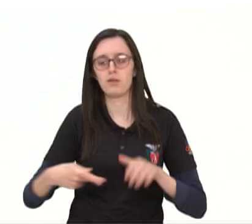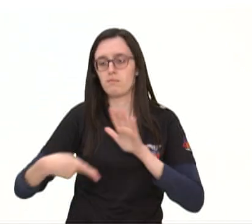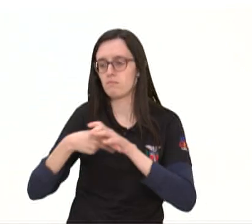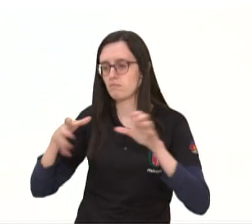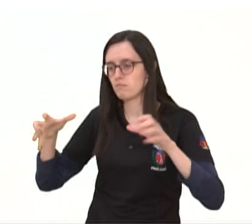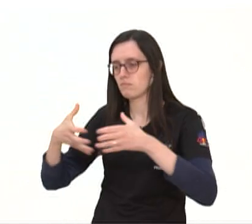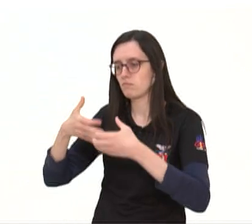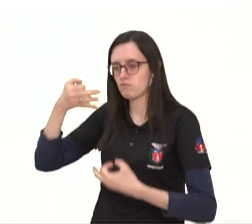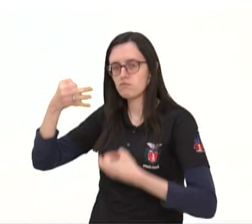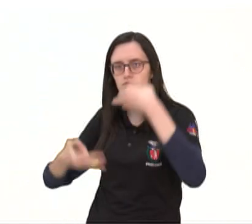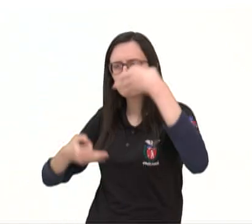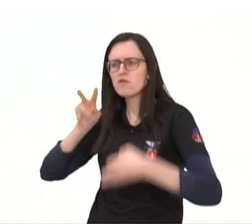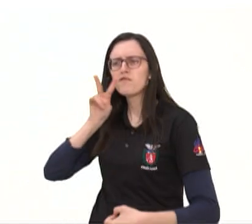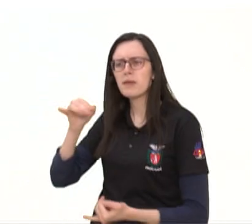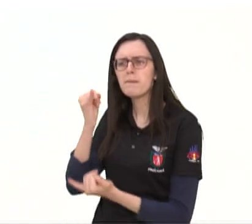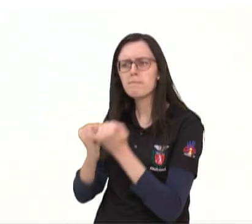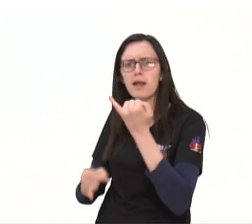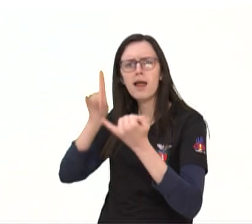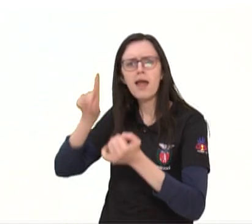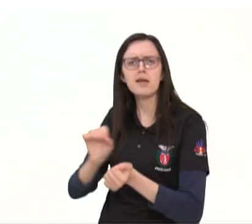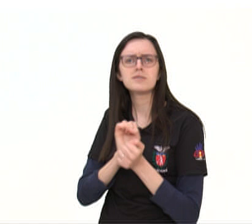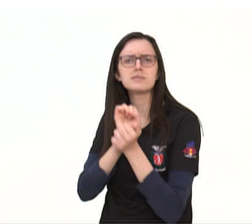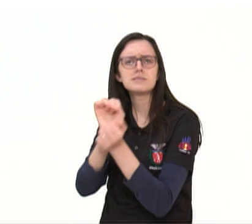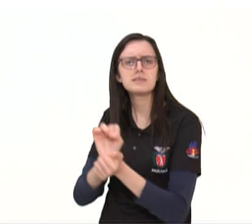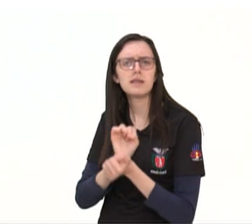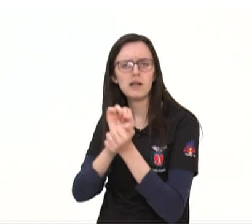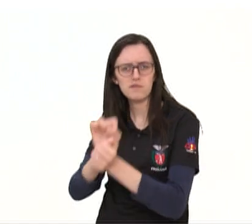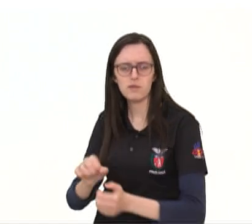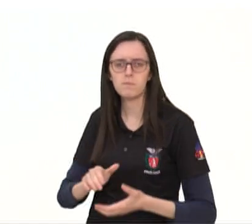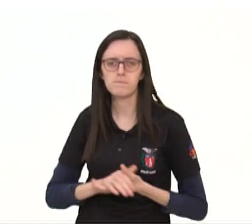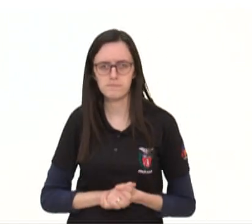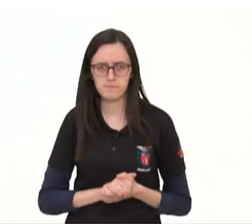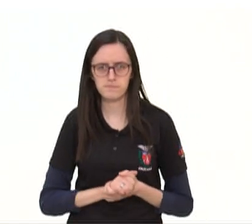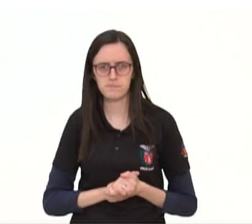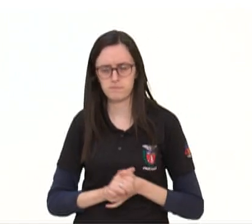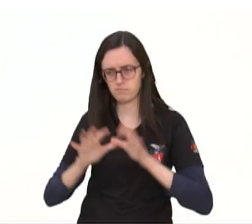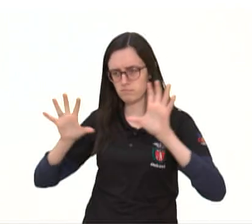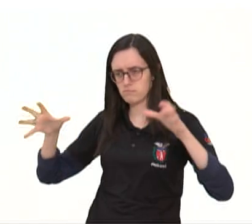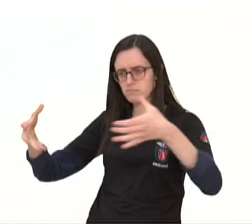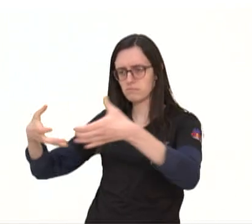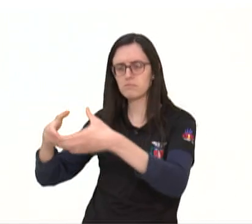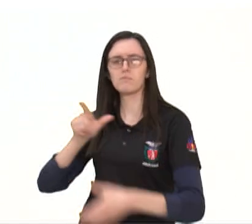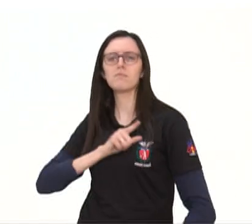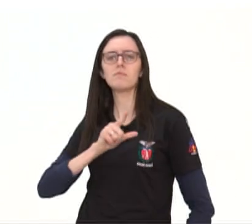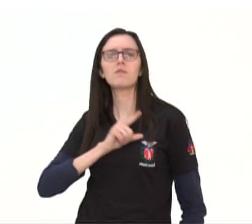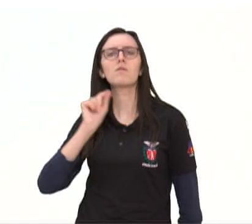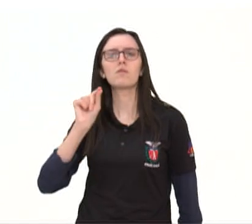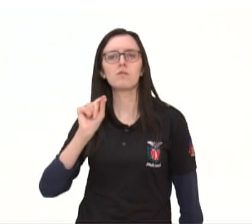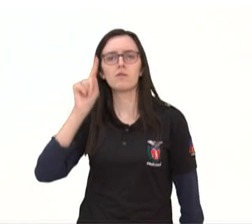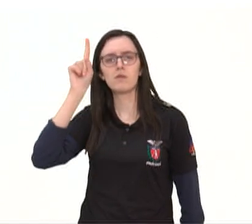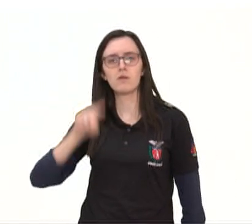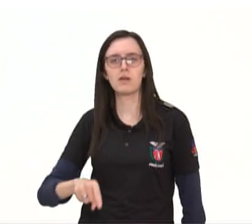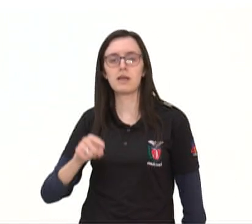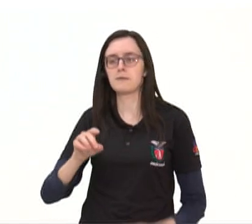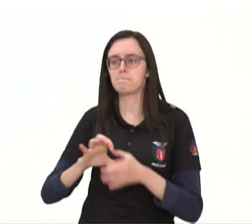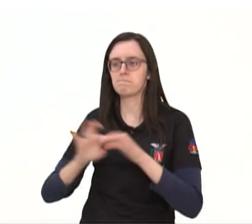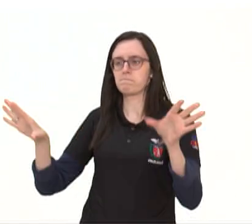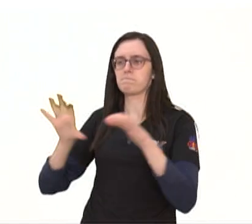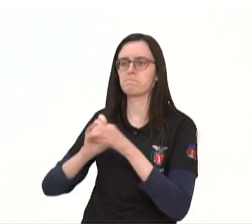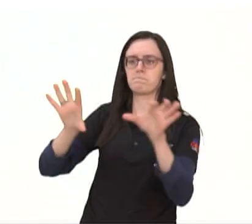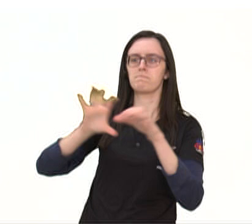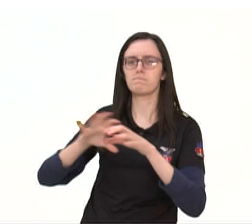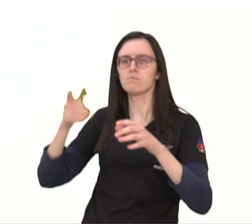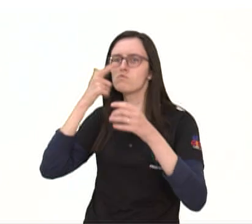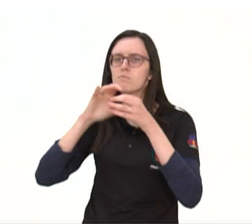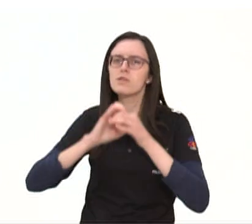quase escravidão. Olha só. Operação libera 38 em fazenda no